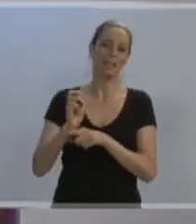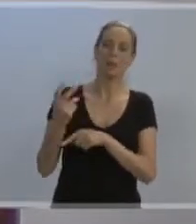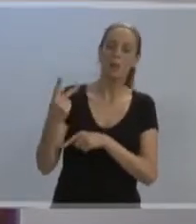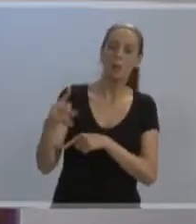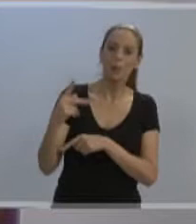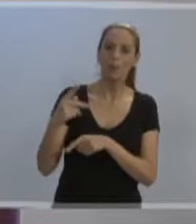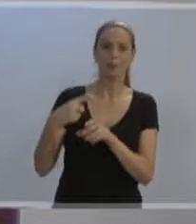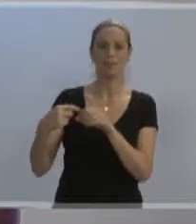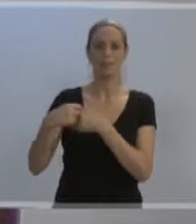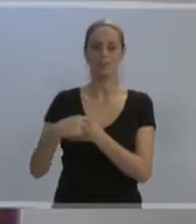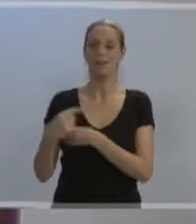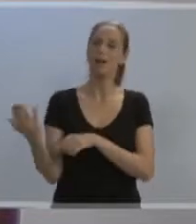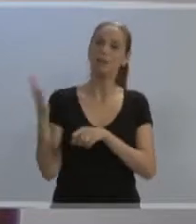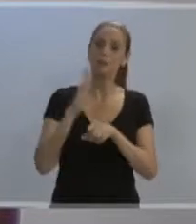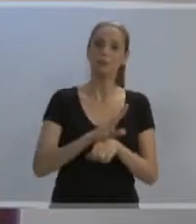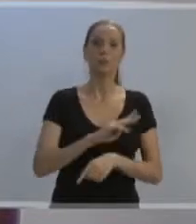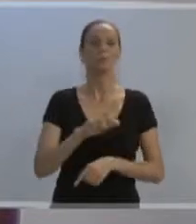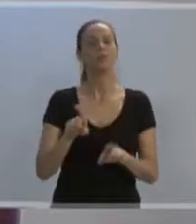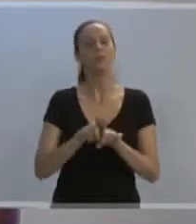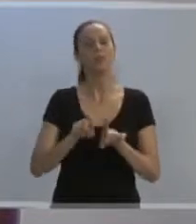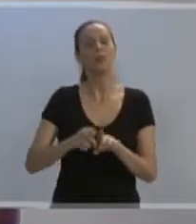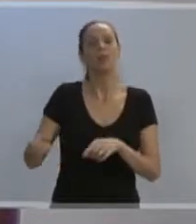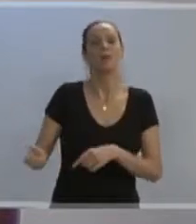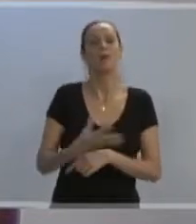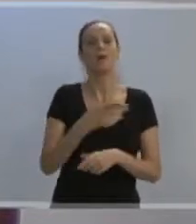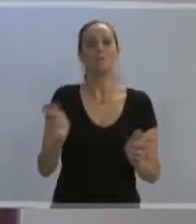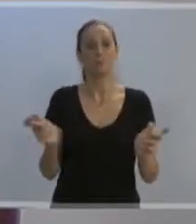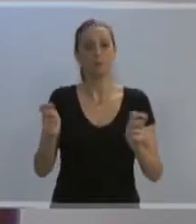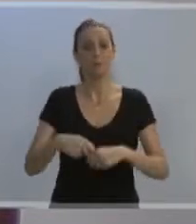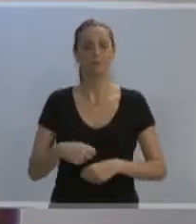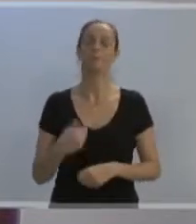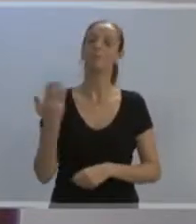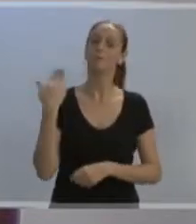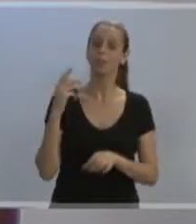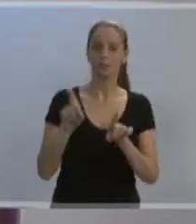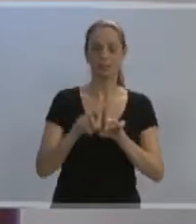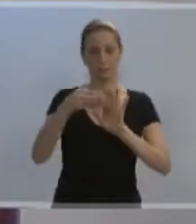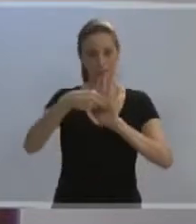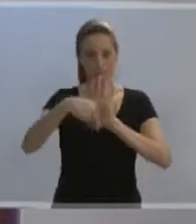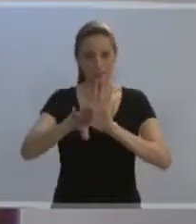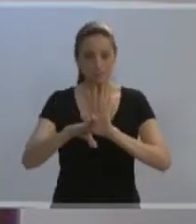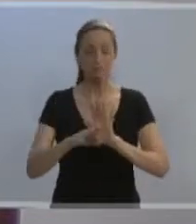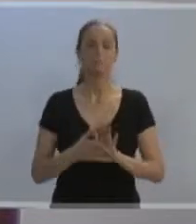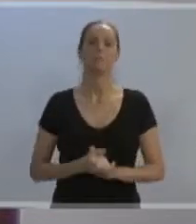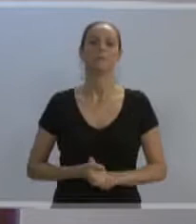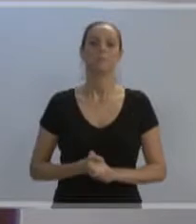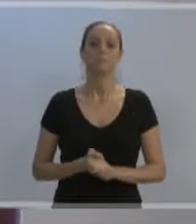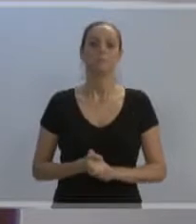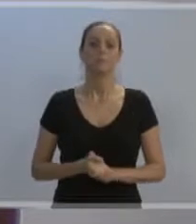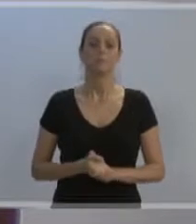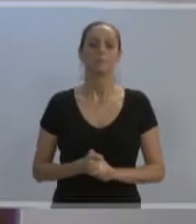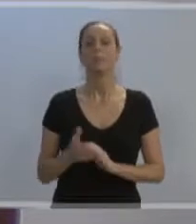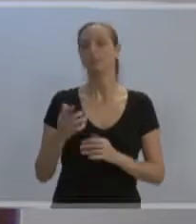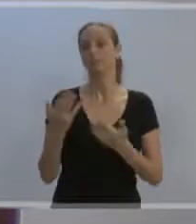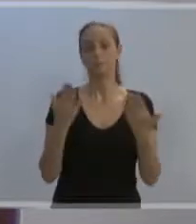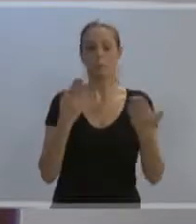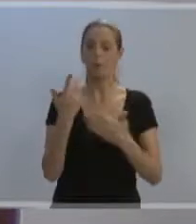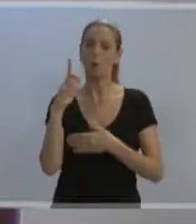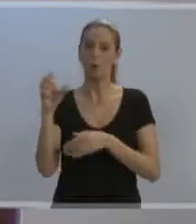mais possibilidades. Eu fiz também uma indicação, falando em outros trabalhos de coisas que estão acontecendo em outros